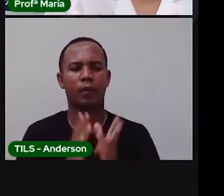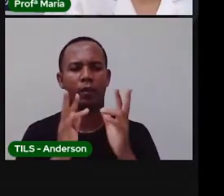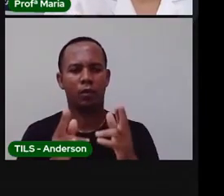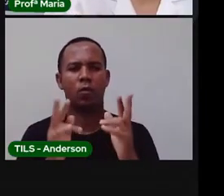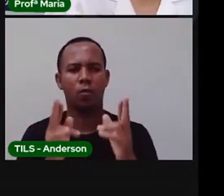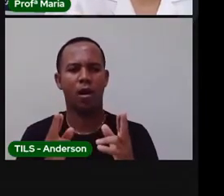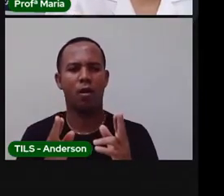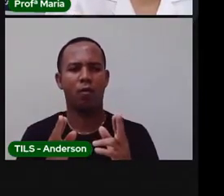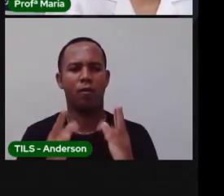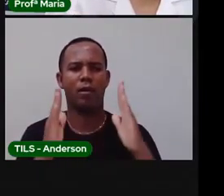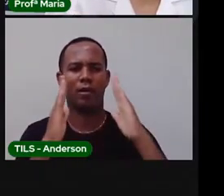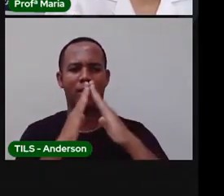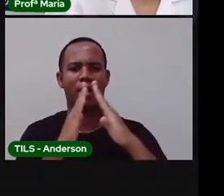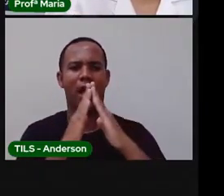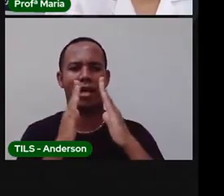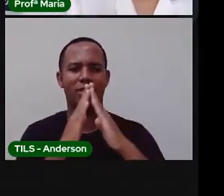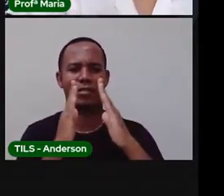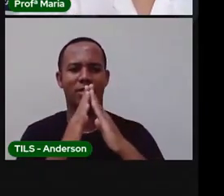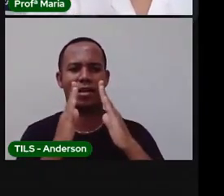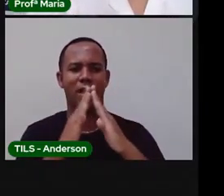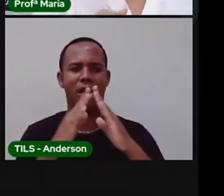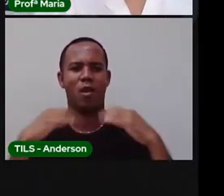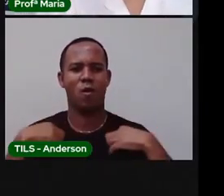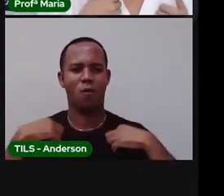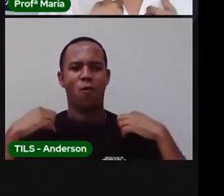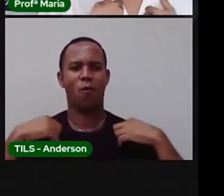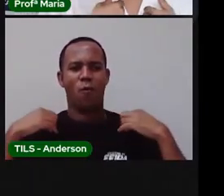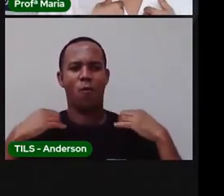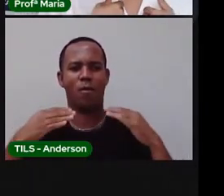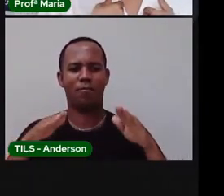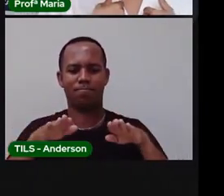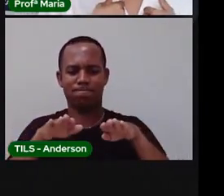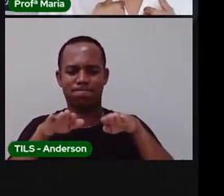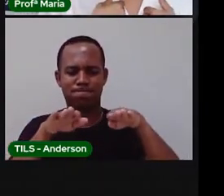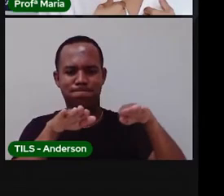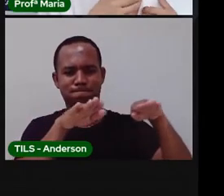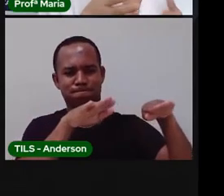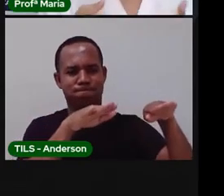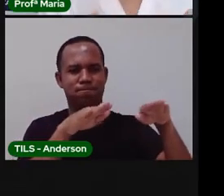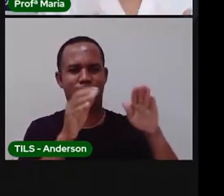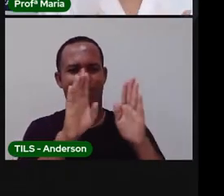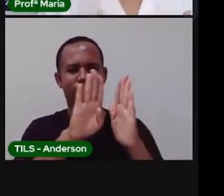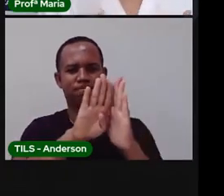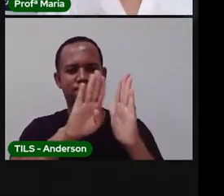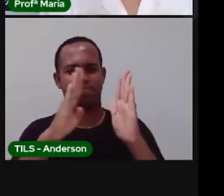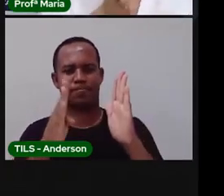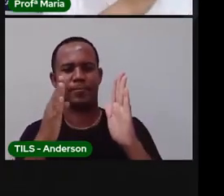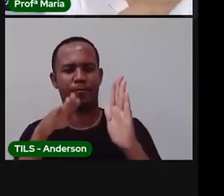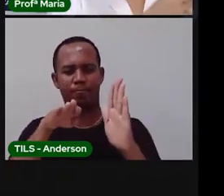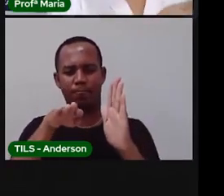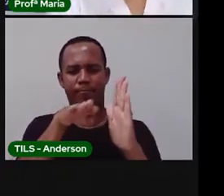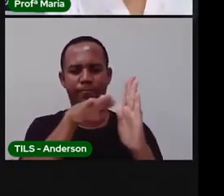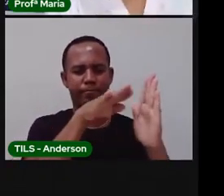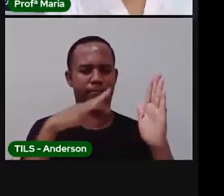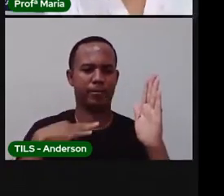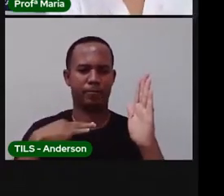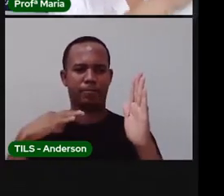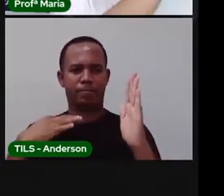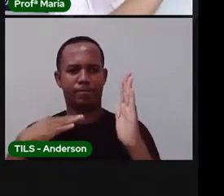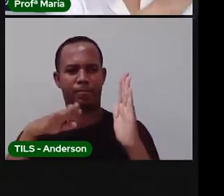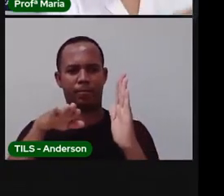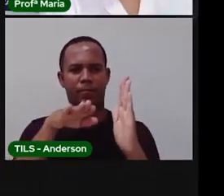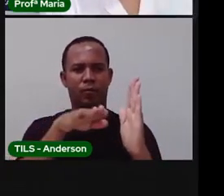que todo mundo tenha um guarda-roupa arrumado aí, viu? Bom, no nosso guarda-roupa, a gente não separa? Olha, as